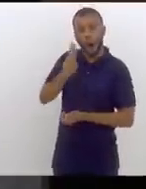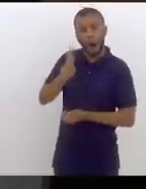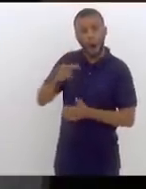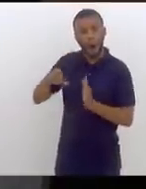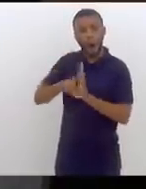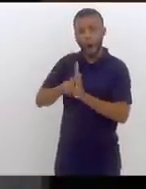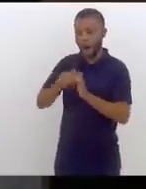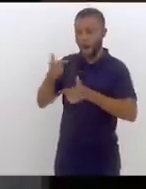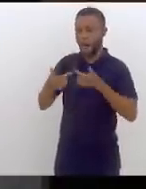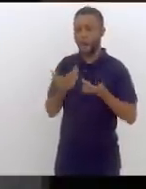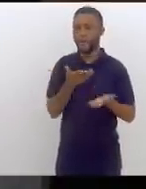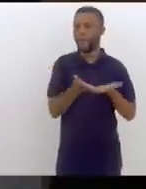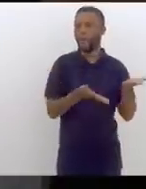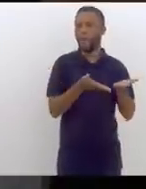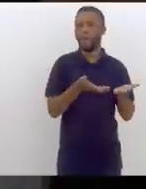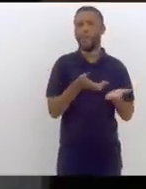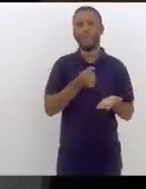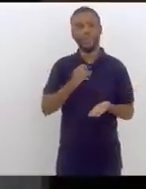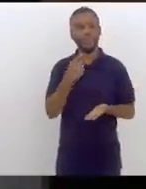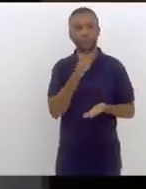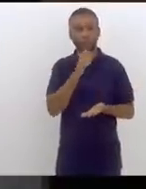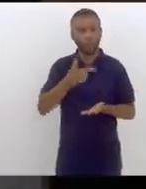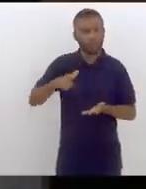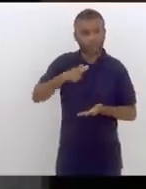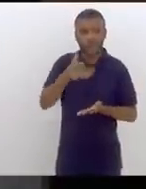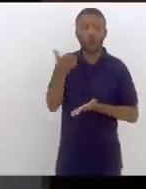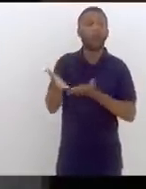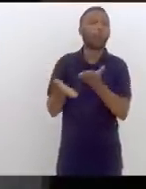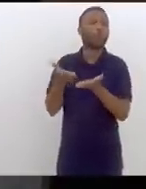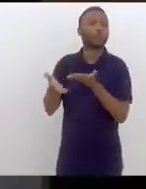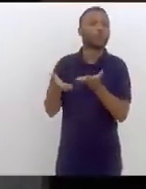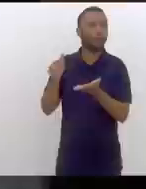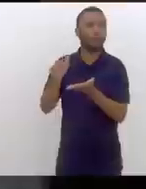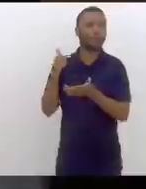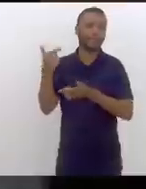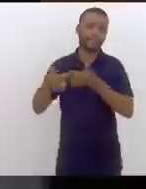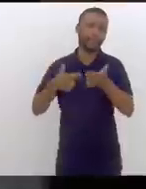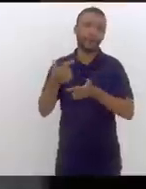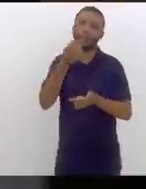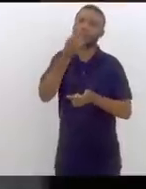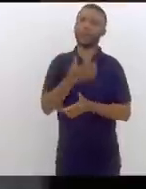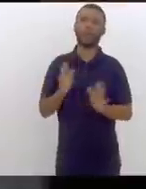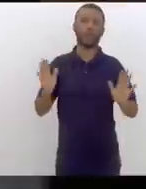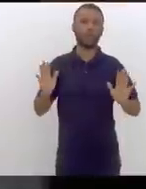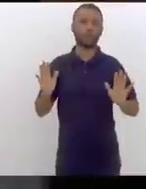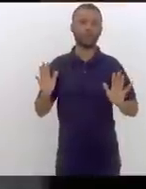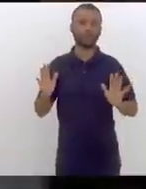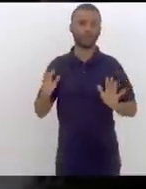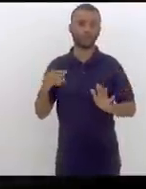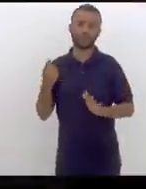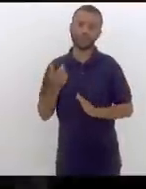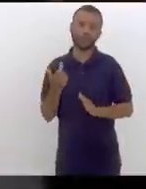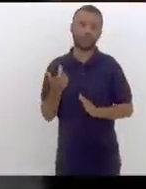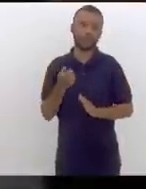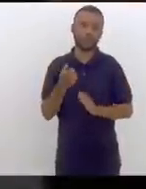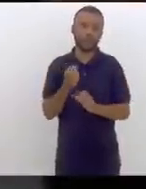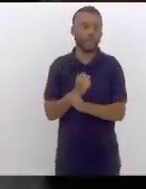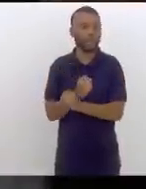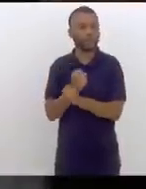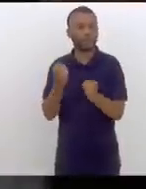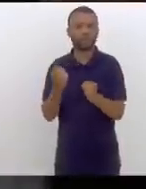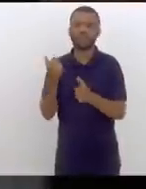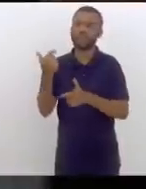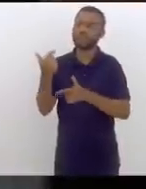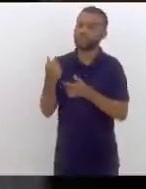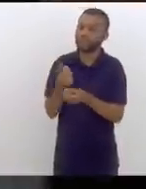mas se a gente não tem uma escala decente se a gente não tem condições de trabalho a gente não tem como prestar um